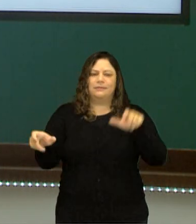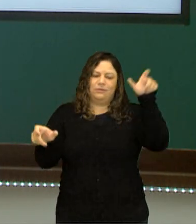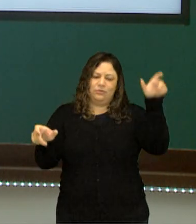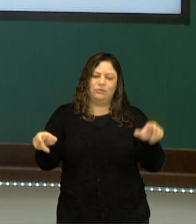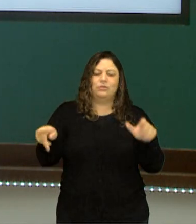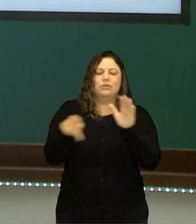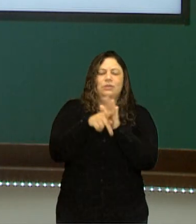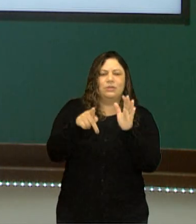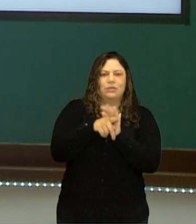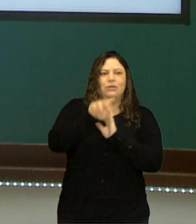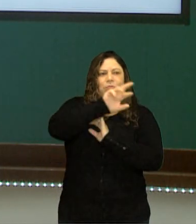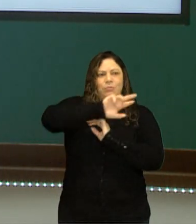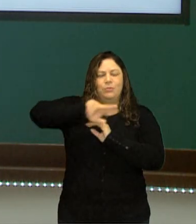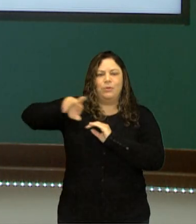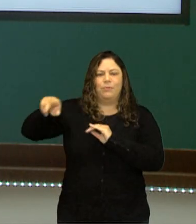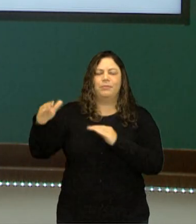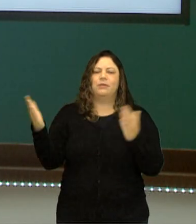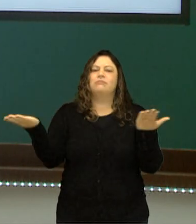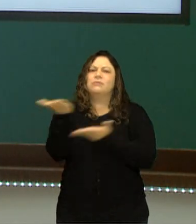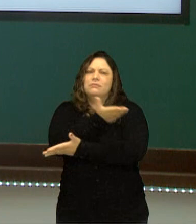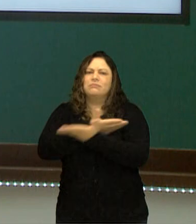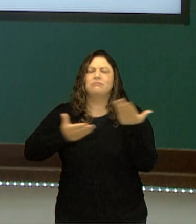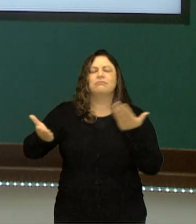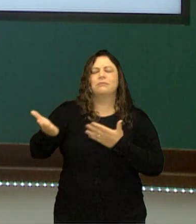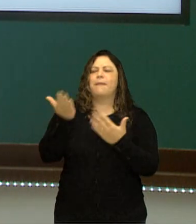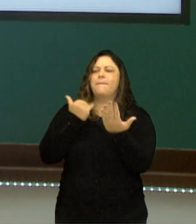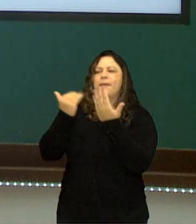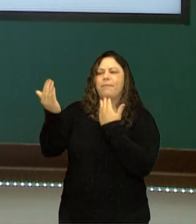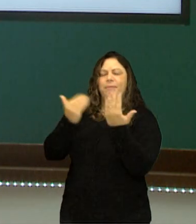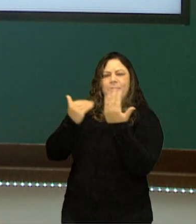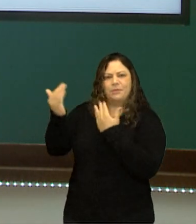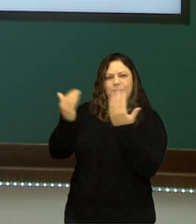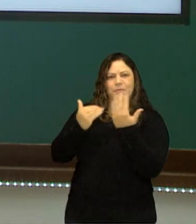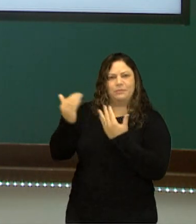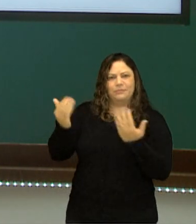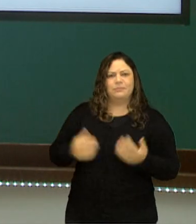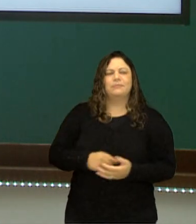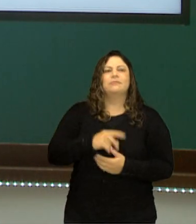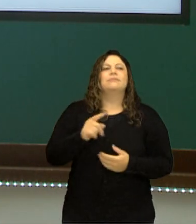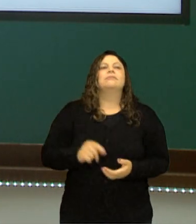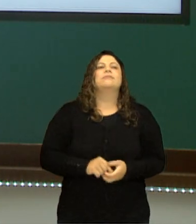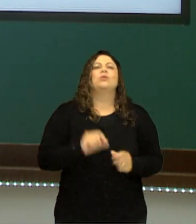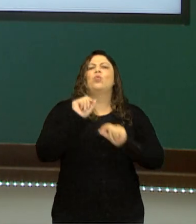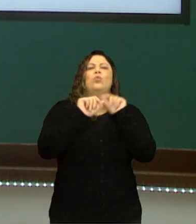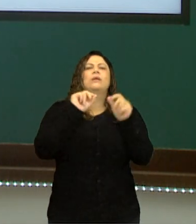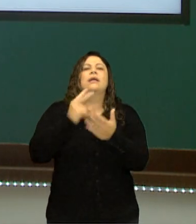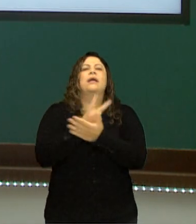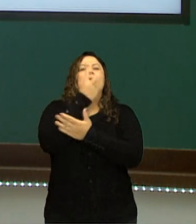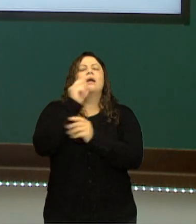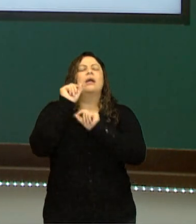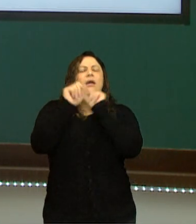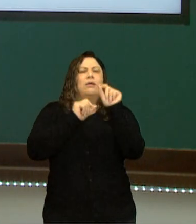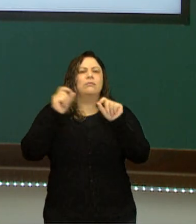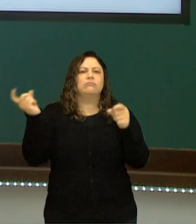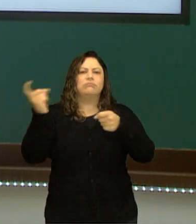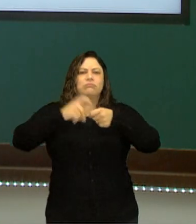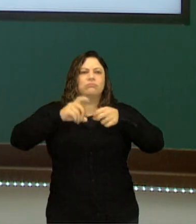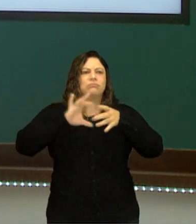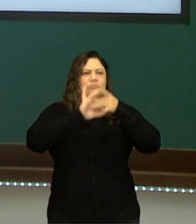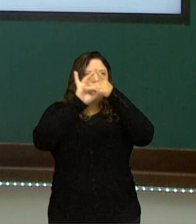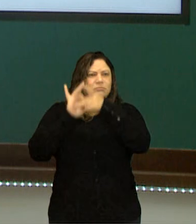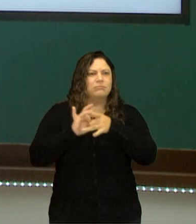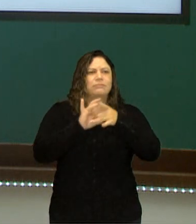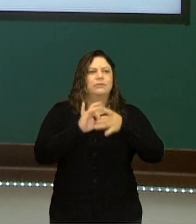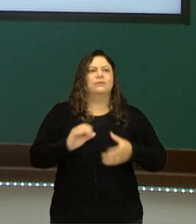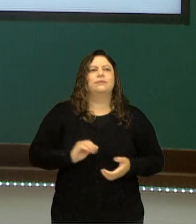narrativas, descritivas e conversacionais. Narrativa é o narrador contando os acontecimentos. Descrita, ele descreve